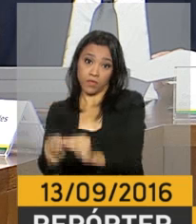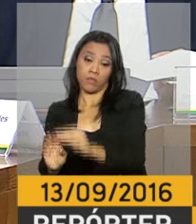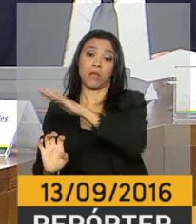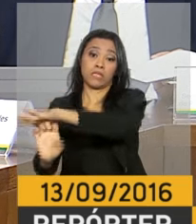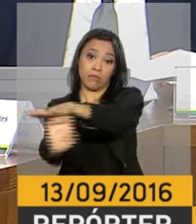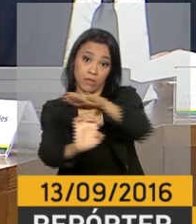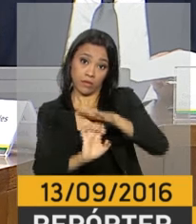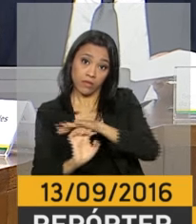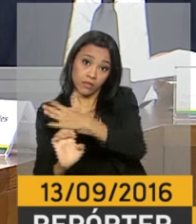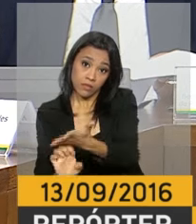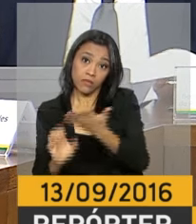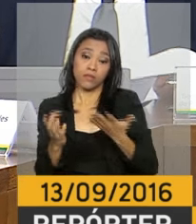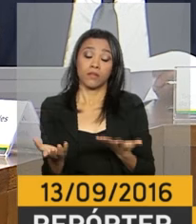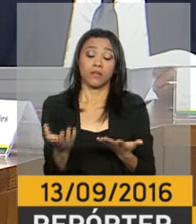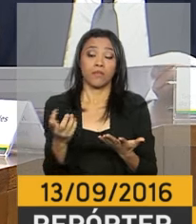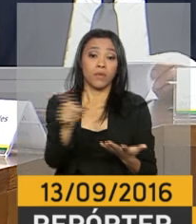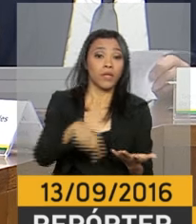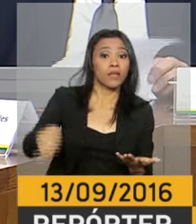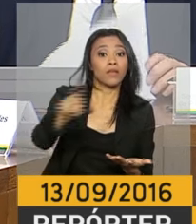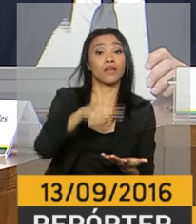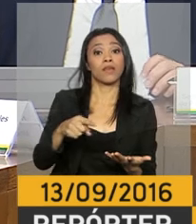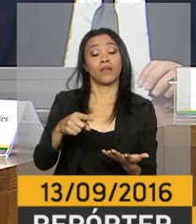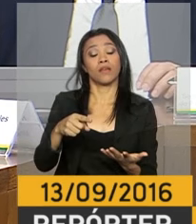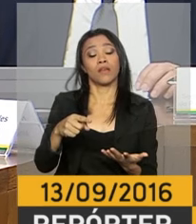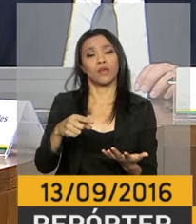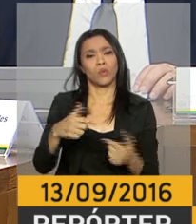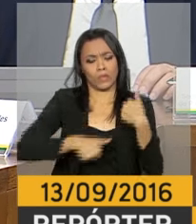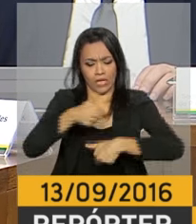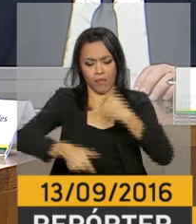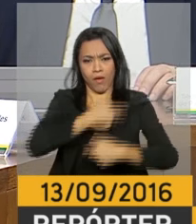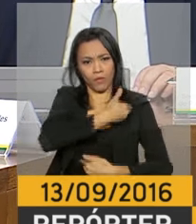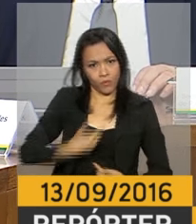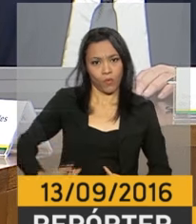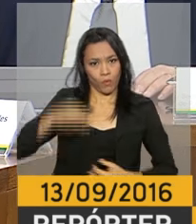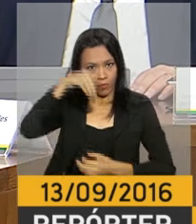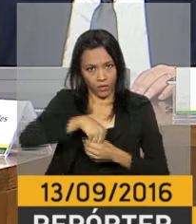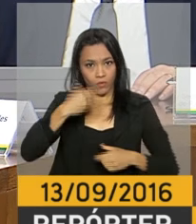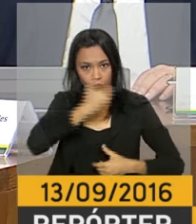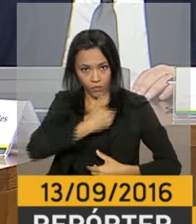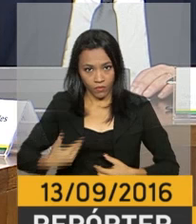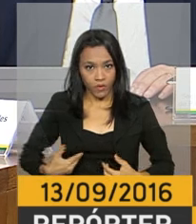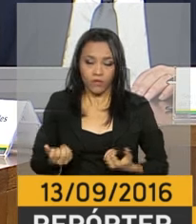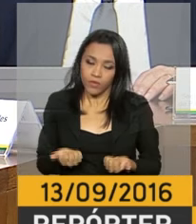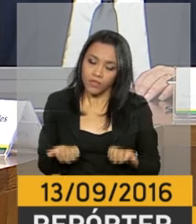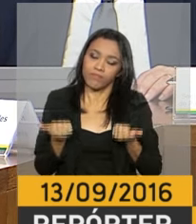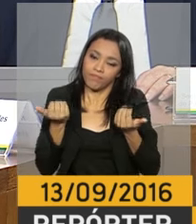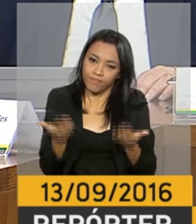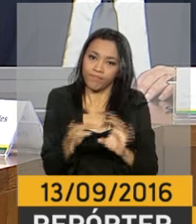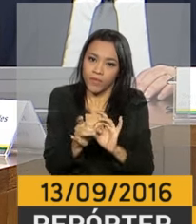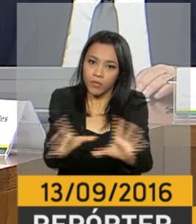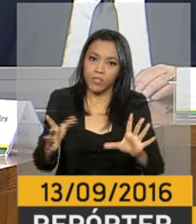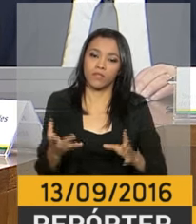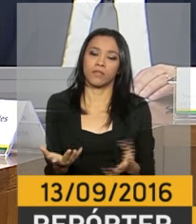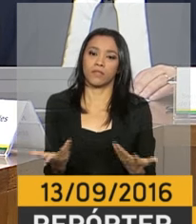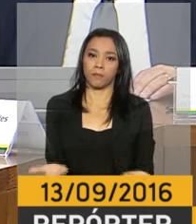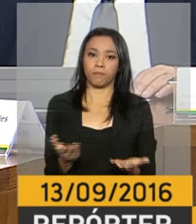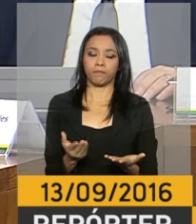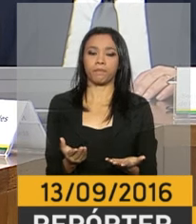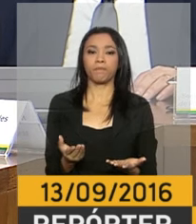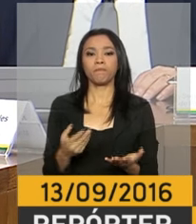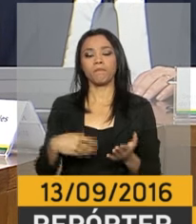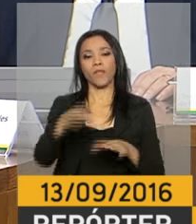des estatizante fazendo com que os serviços públicos fossem concedidos ou autorizados e não é sem razão né que a